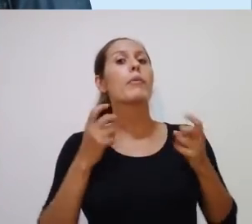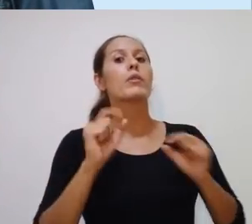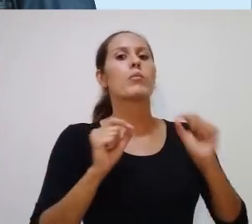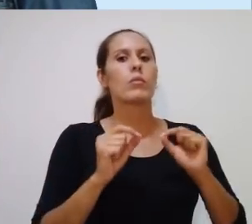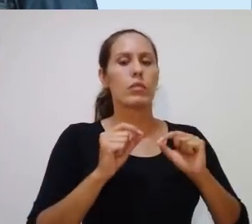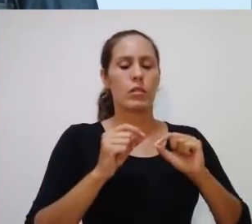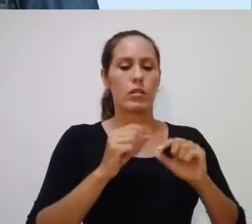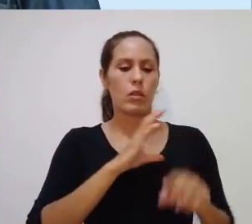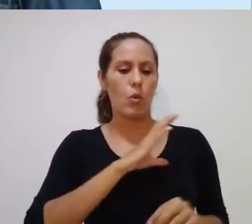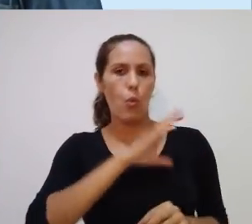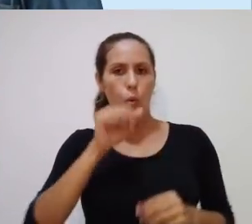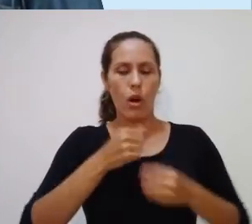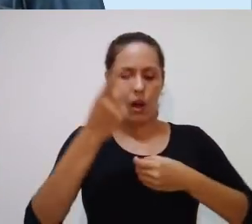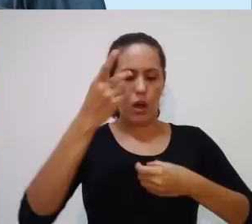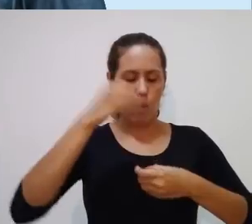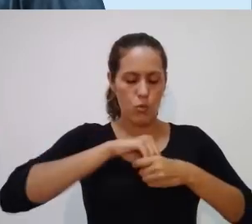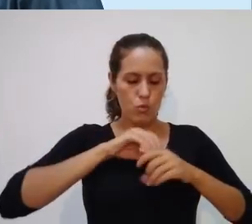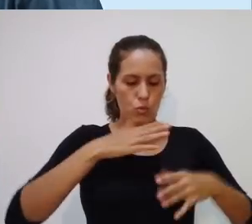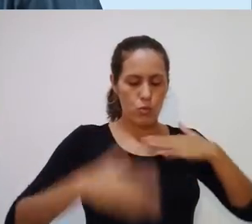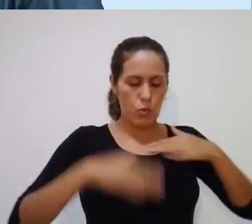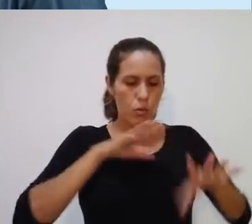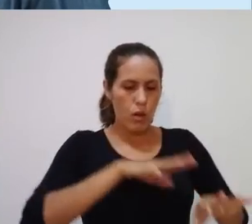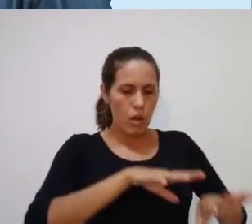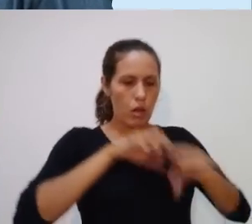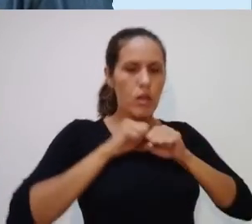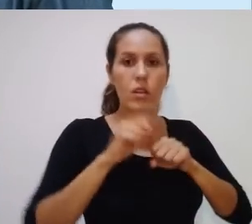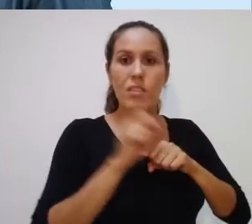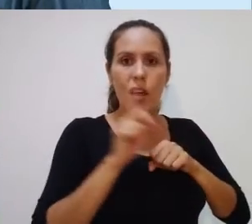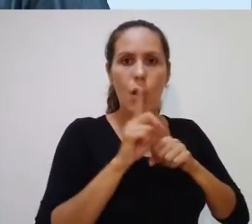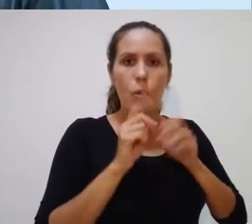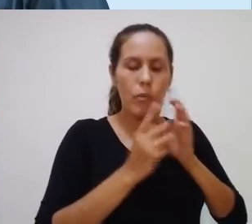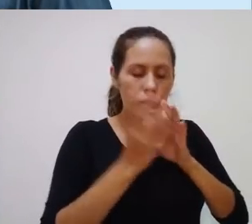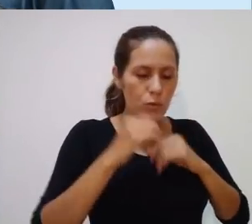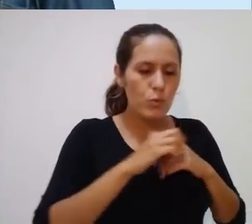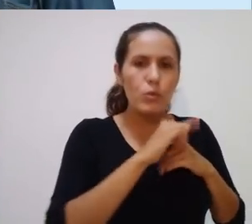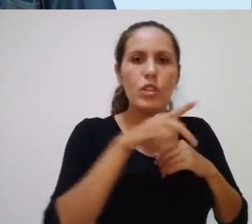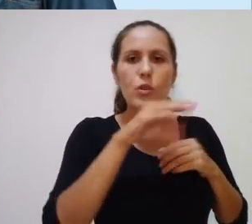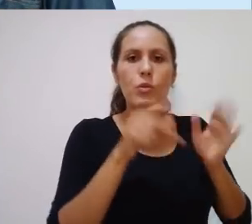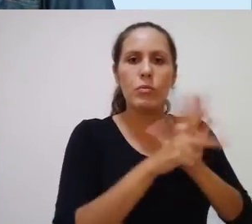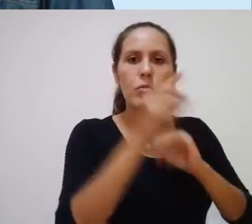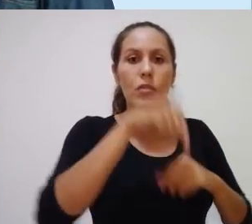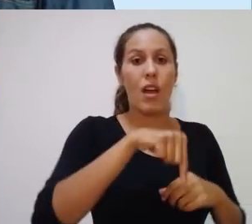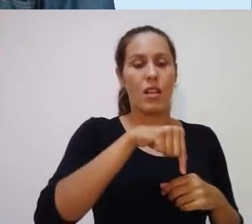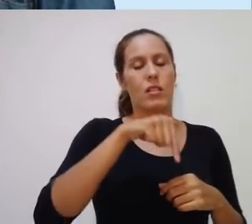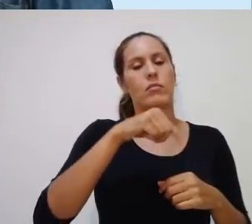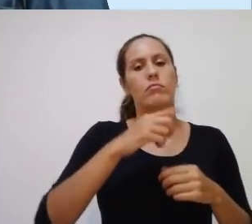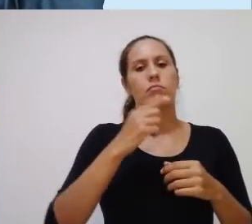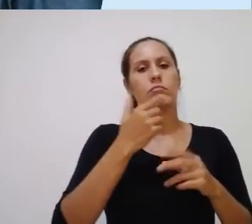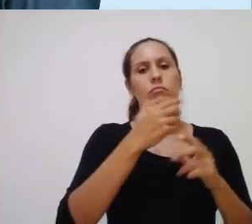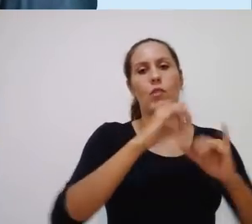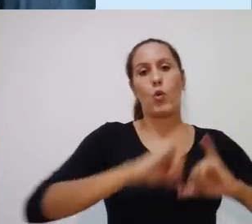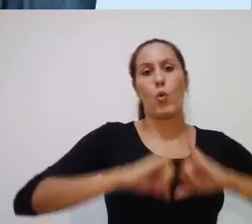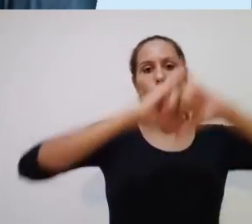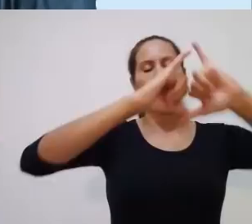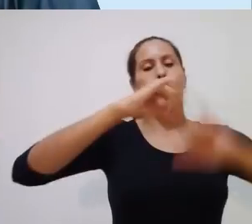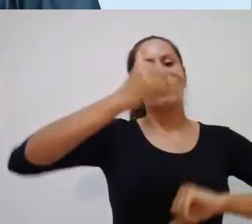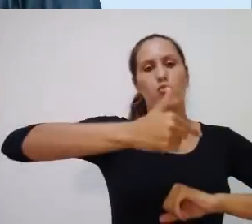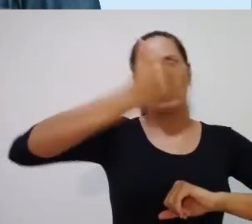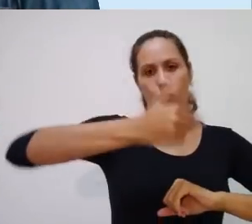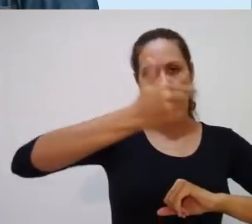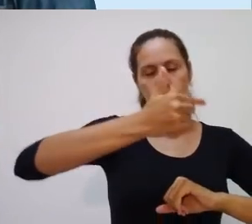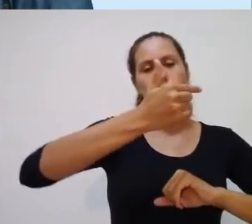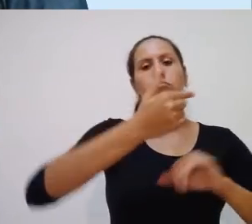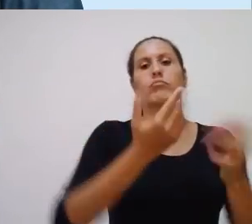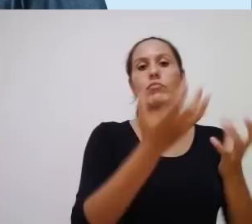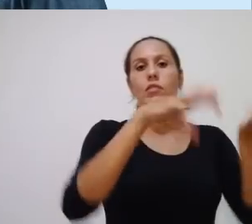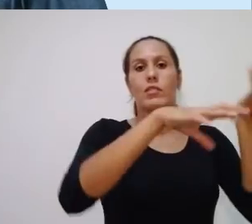corpo, e sim o íon do cálcio. Observe, resultado dessa pesquisa, essa menina ganhou o 2º lugar nacional nesse prêmio, Cientista do Futuro, foi para Brasília, recebeu um monte